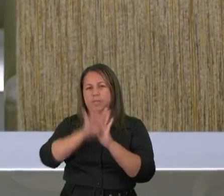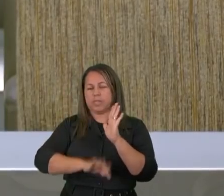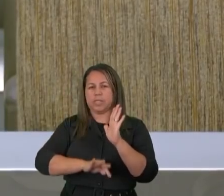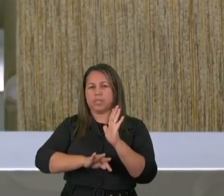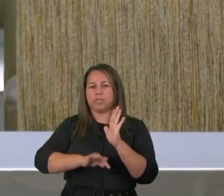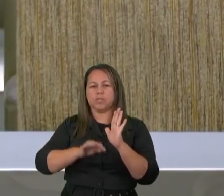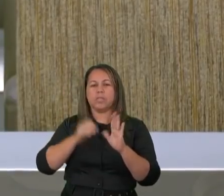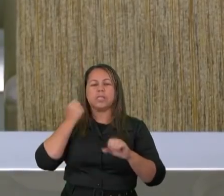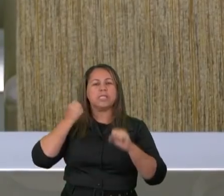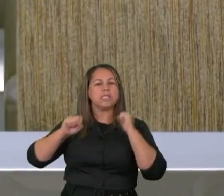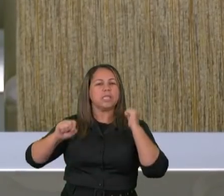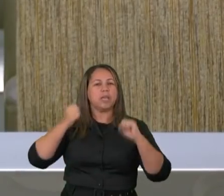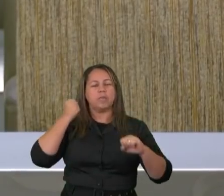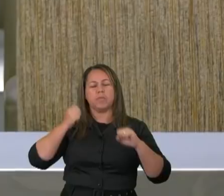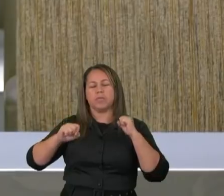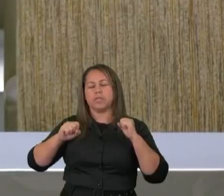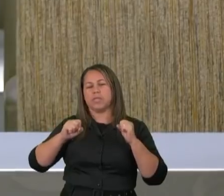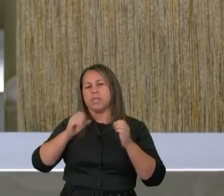Salmos